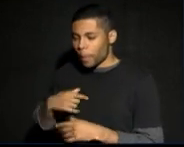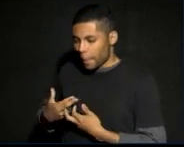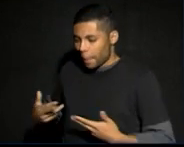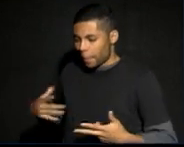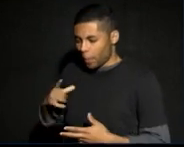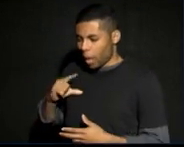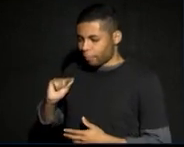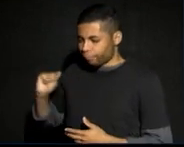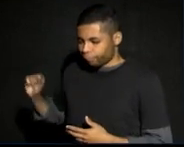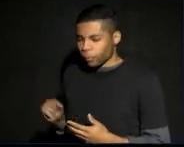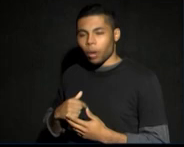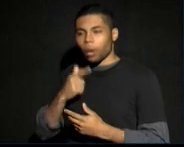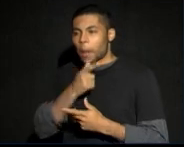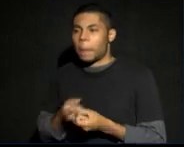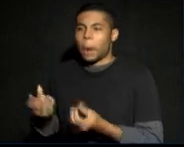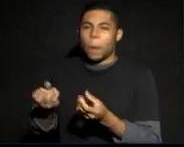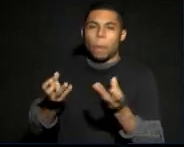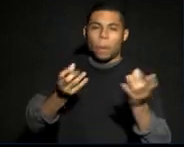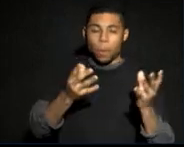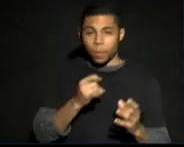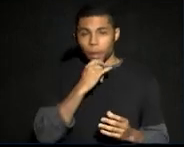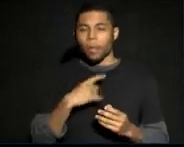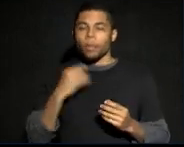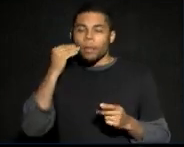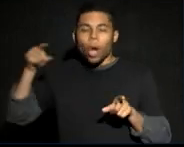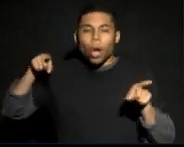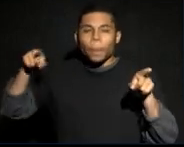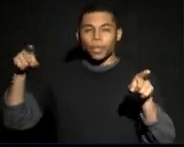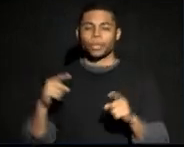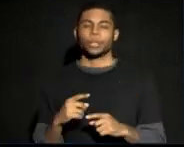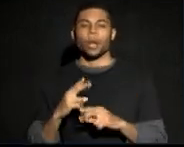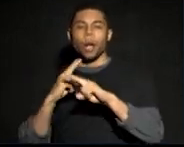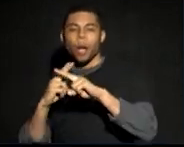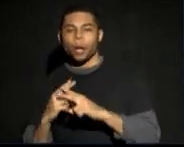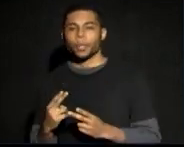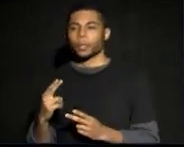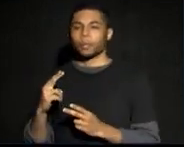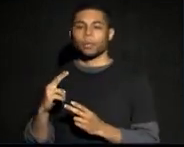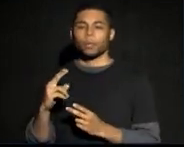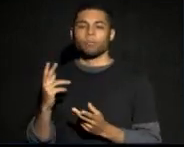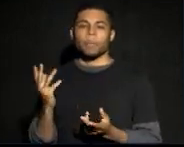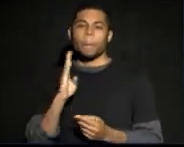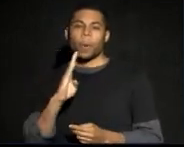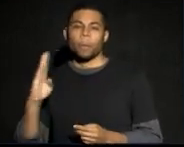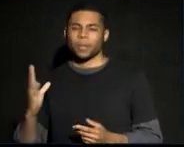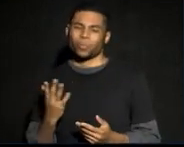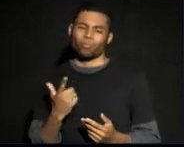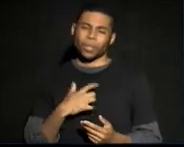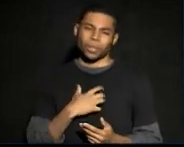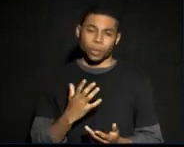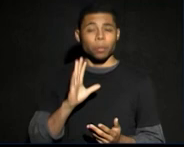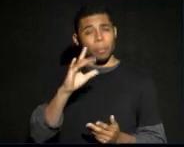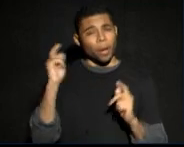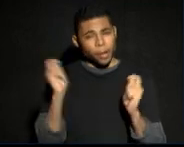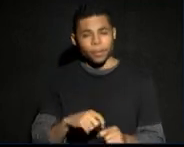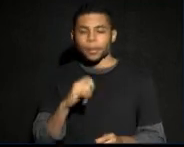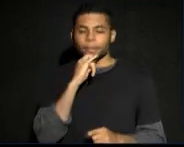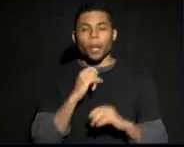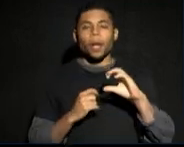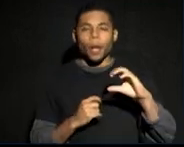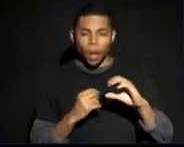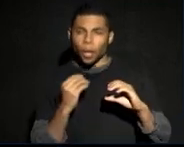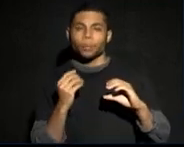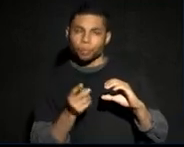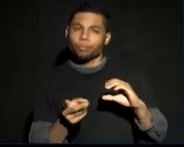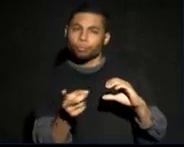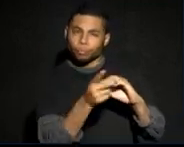projeto do banco mensah ver agência para competir com caixa Banco do Brasil acho que isso não faz o menor sentido mas a gente pode atuar se no microcrédito